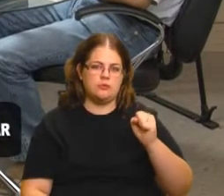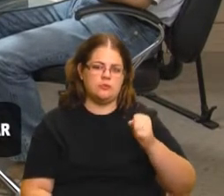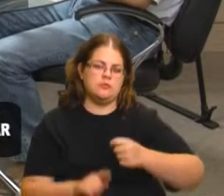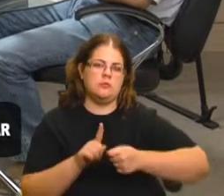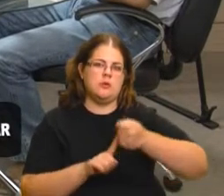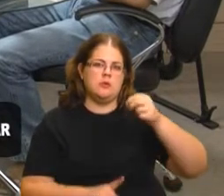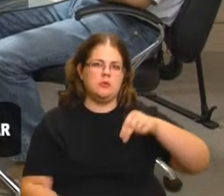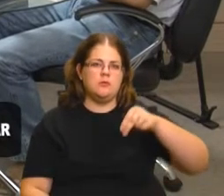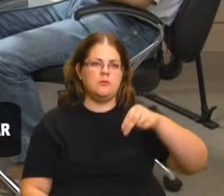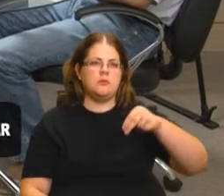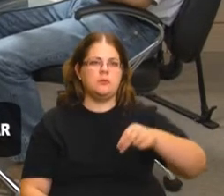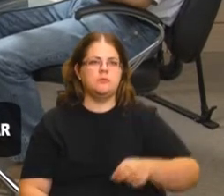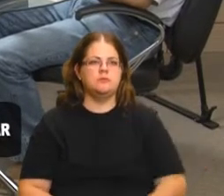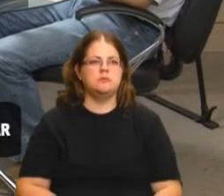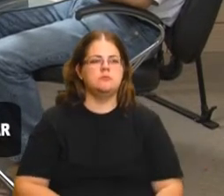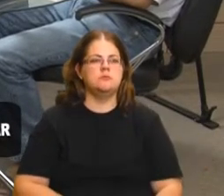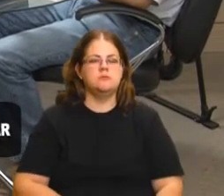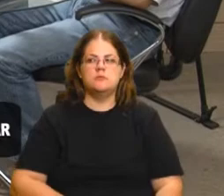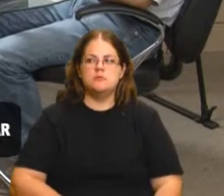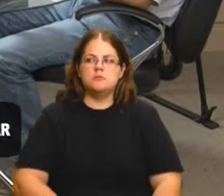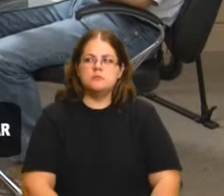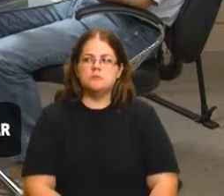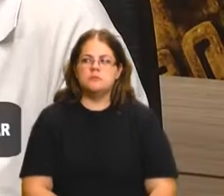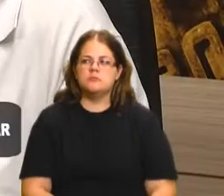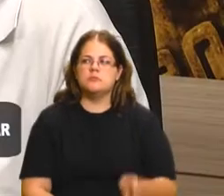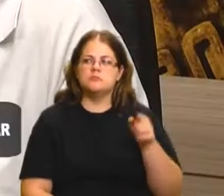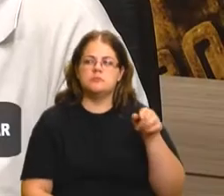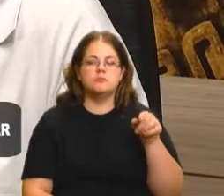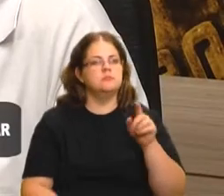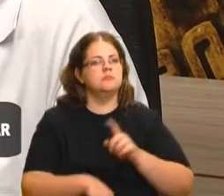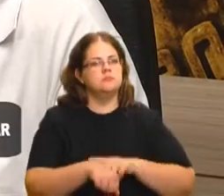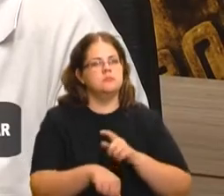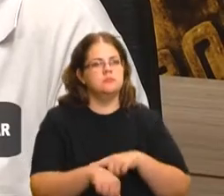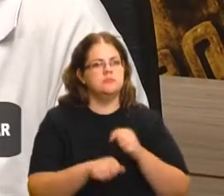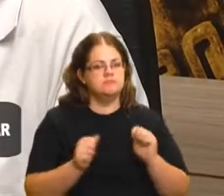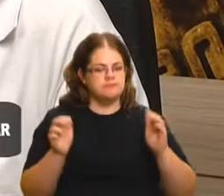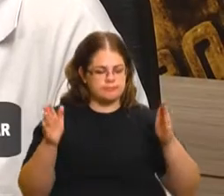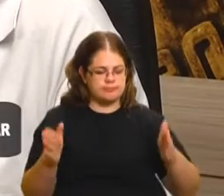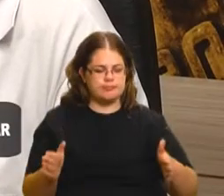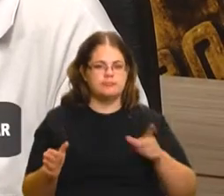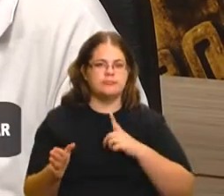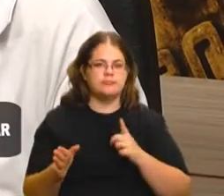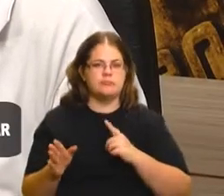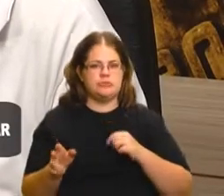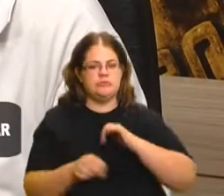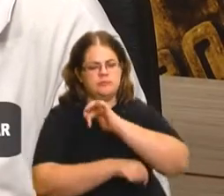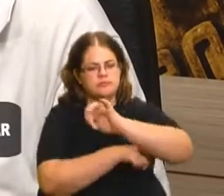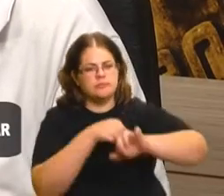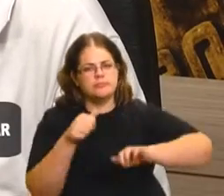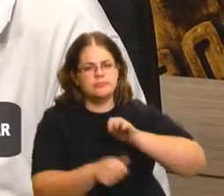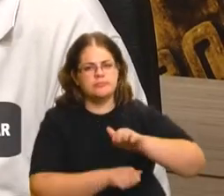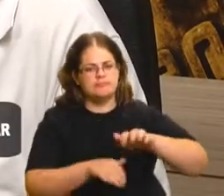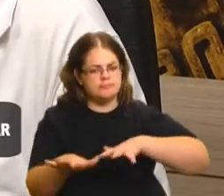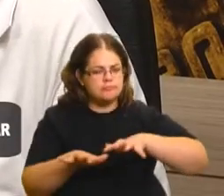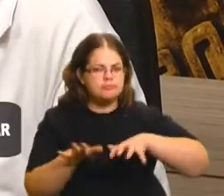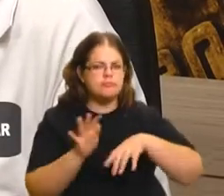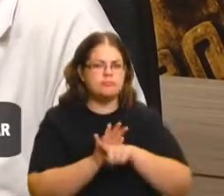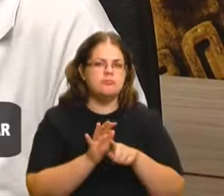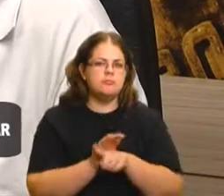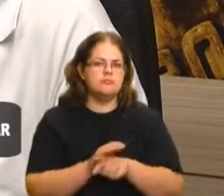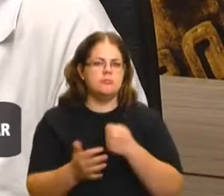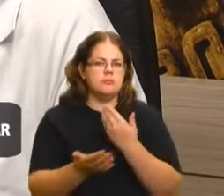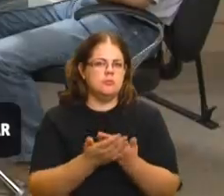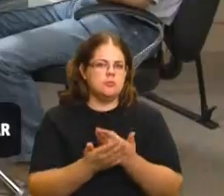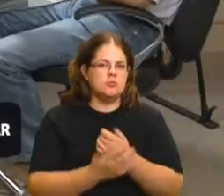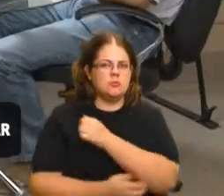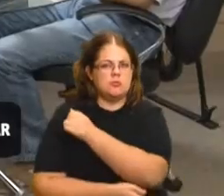Novembro de 68, aí sim. Nesse período já tinha havido toda a radicalização estudantil na Europa, nos